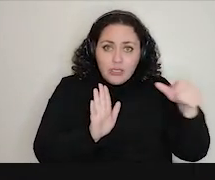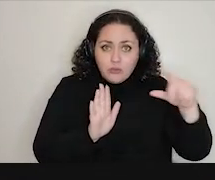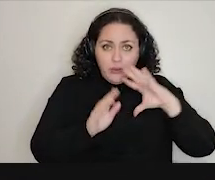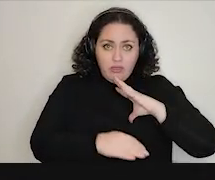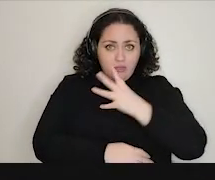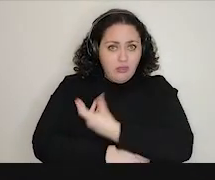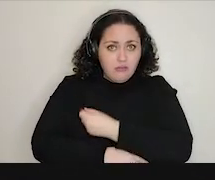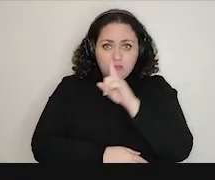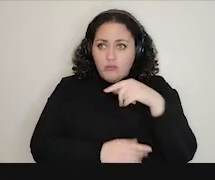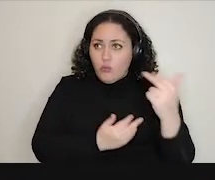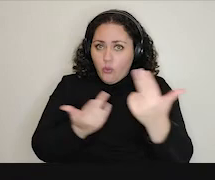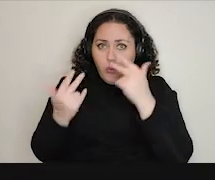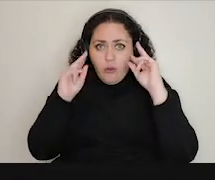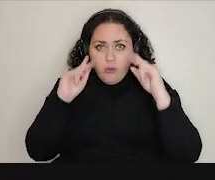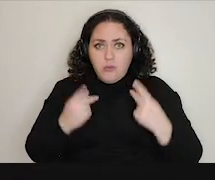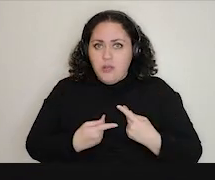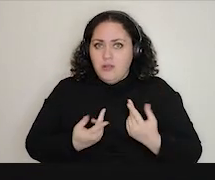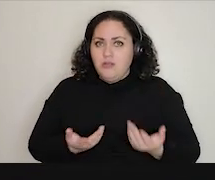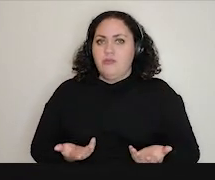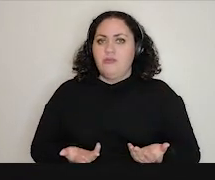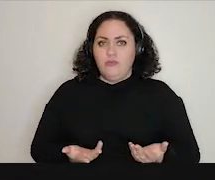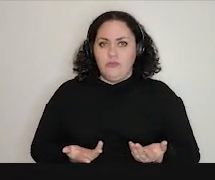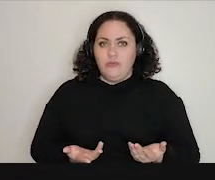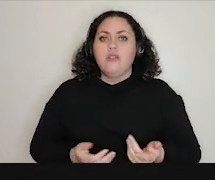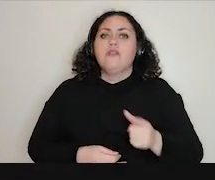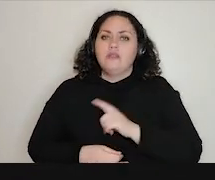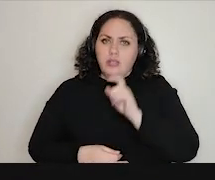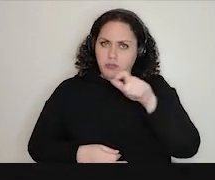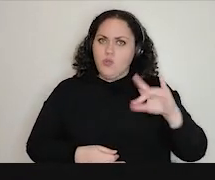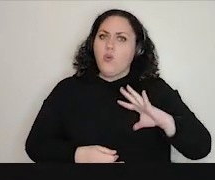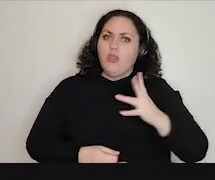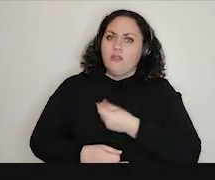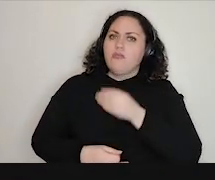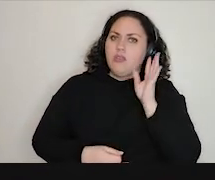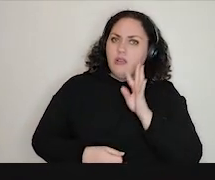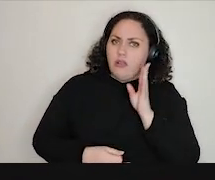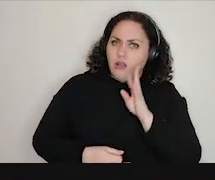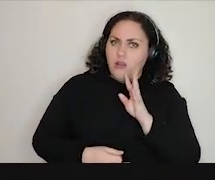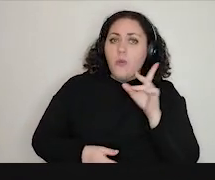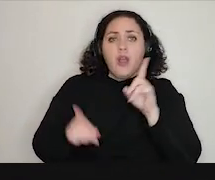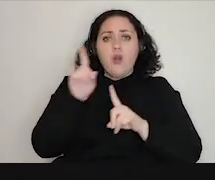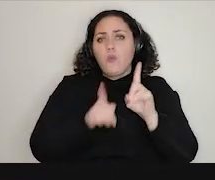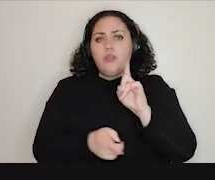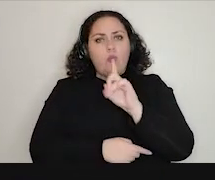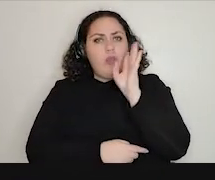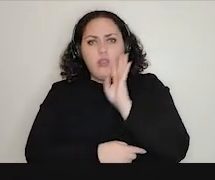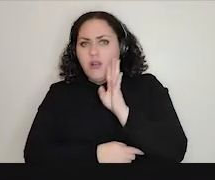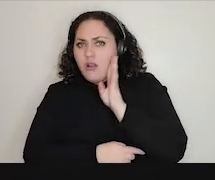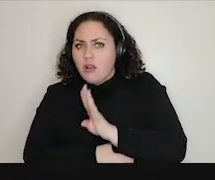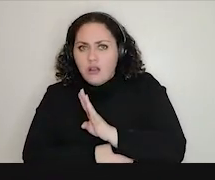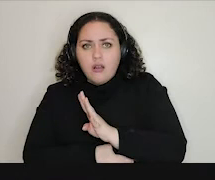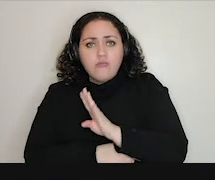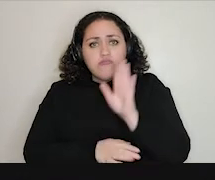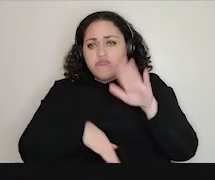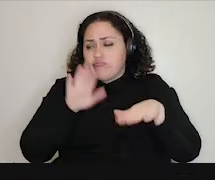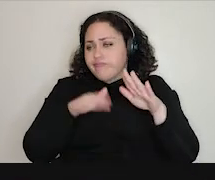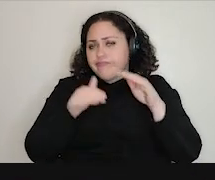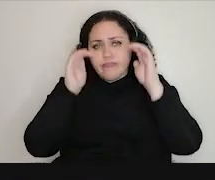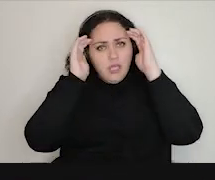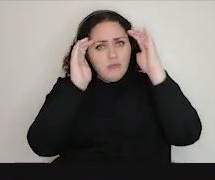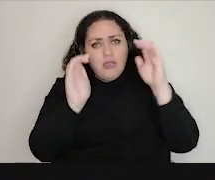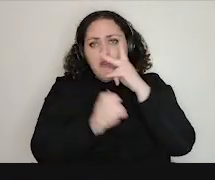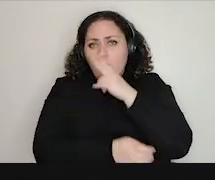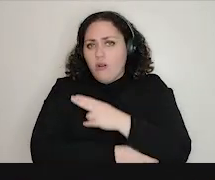trans são pessoas como todo mundo. Né? Vão ter pessoas trans que são legais, outras não são, mas que independente disso a gente